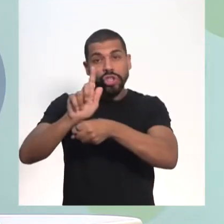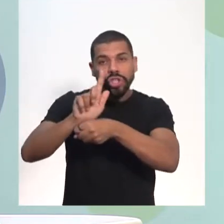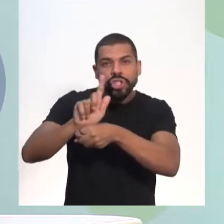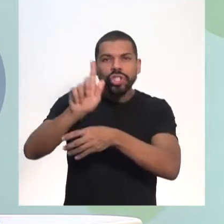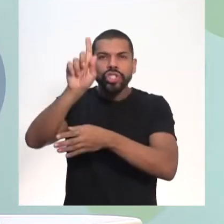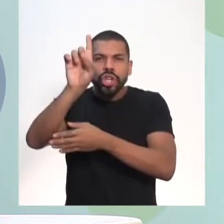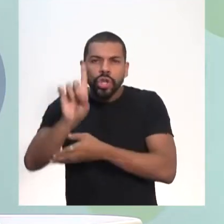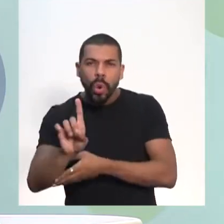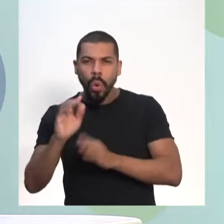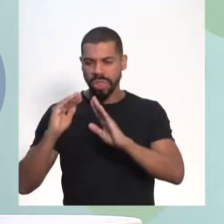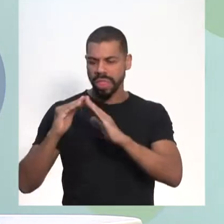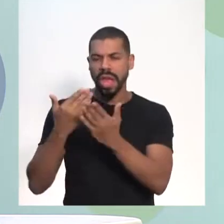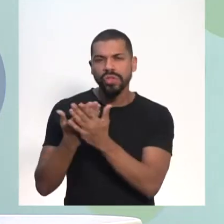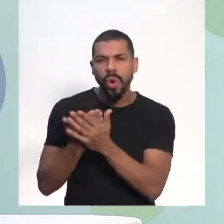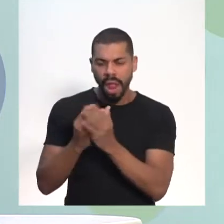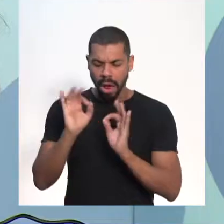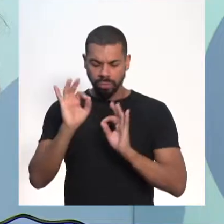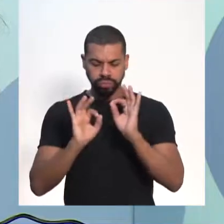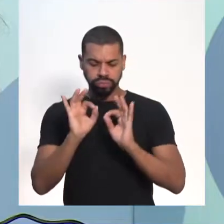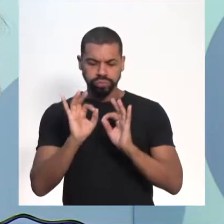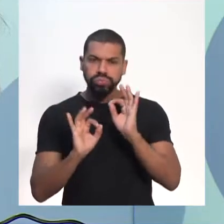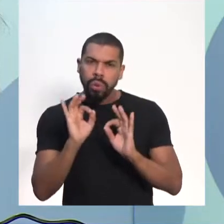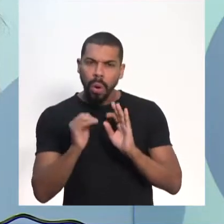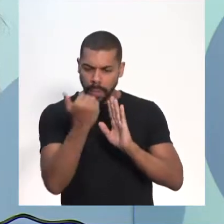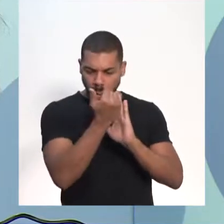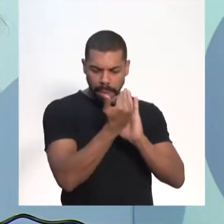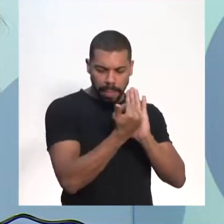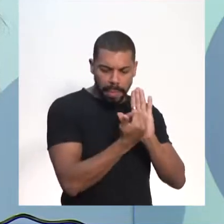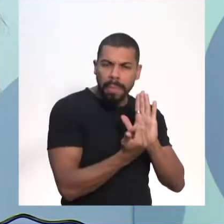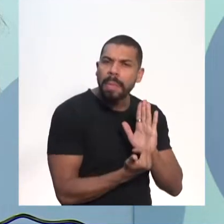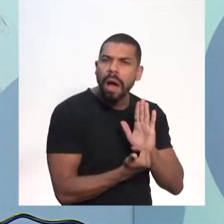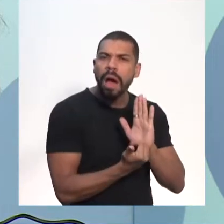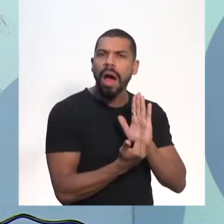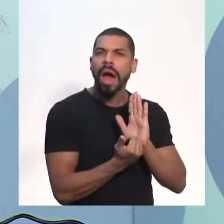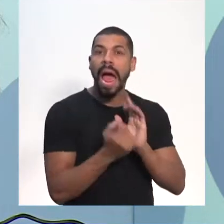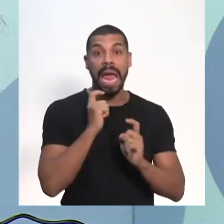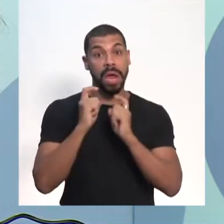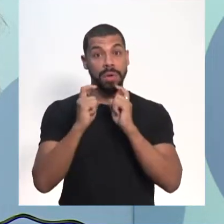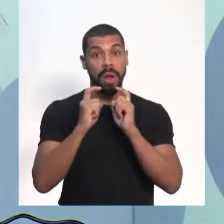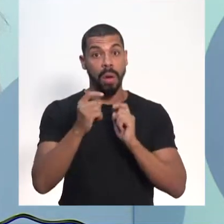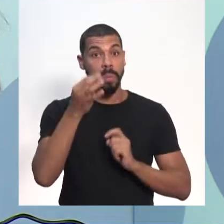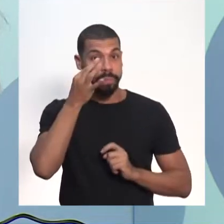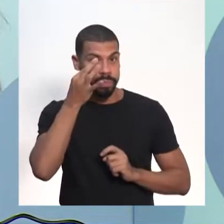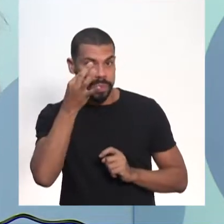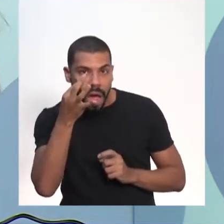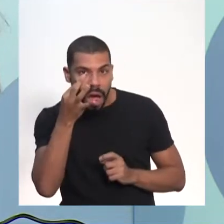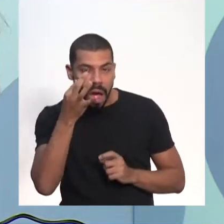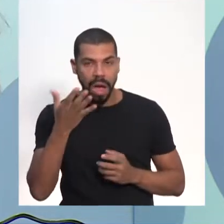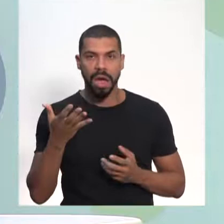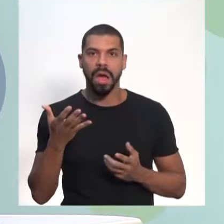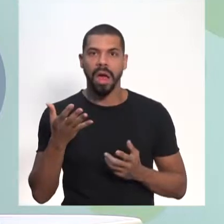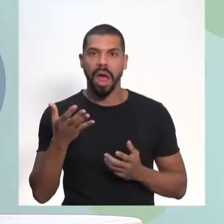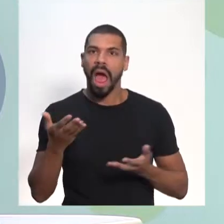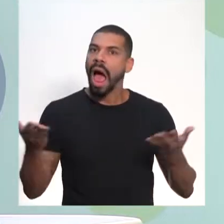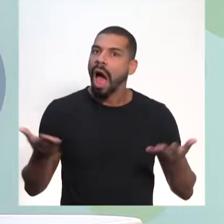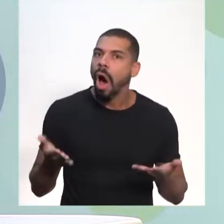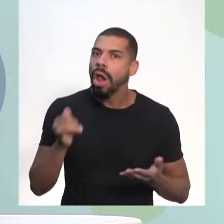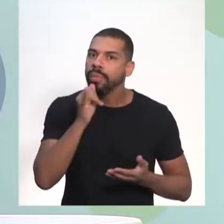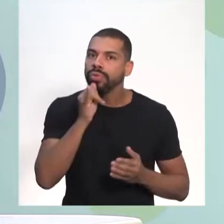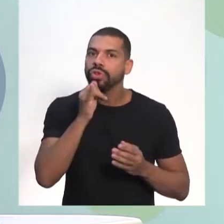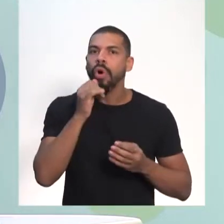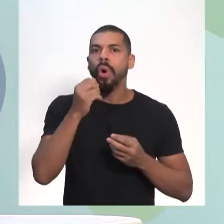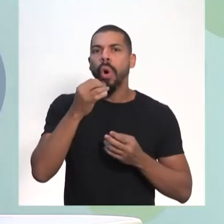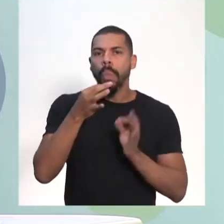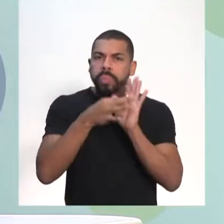para que eles organizassem a ATPC, mas a ATPC presencial. Então, essas pautas elas foram